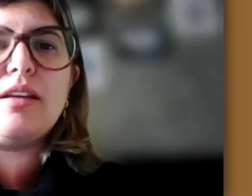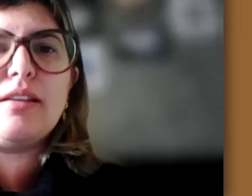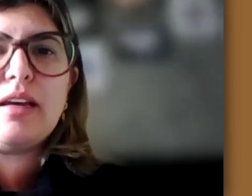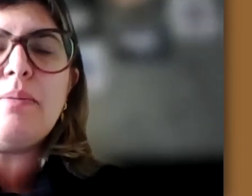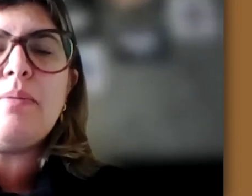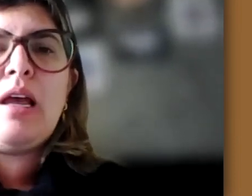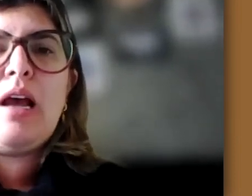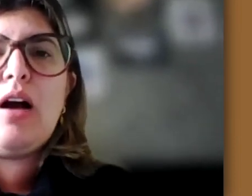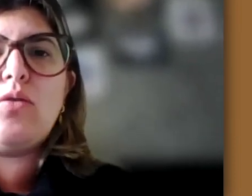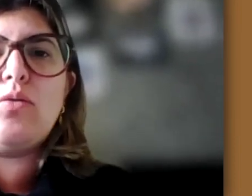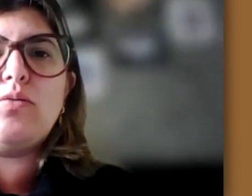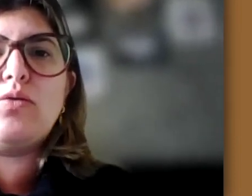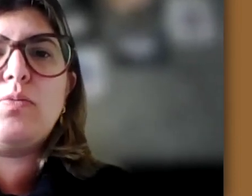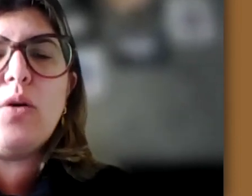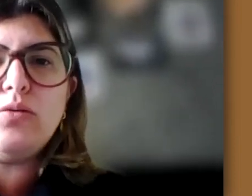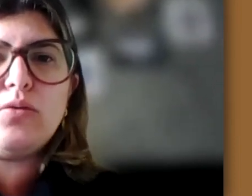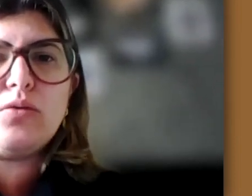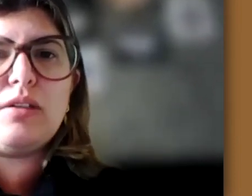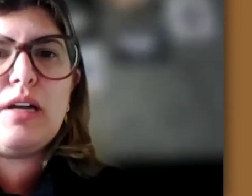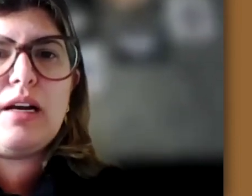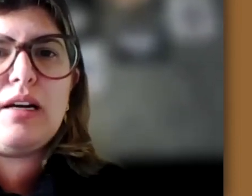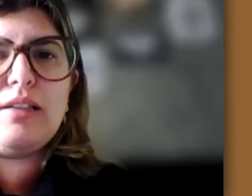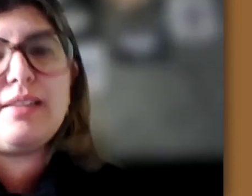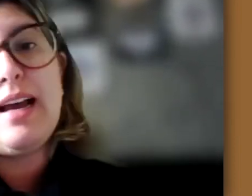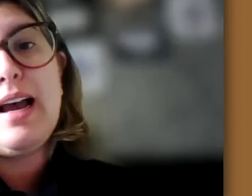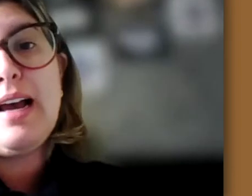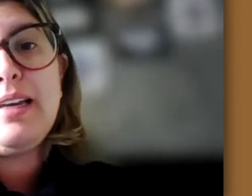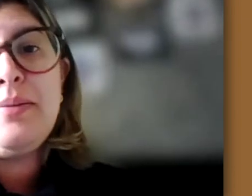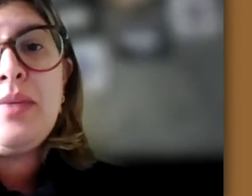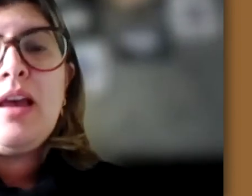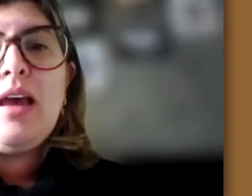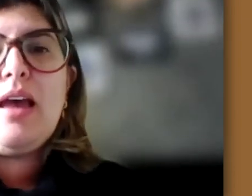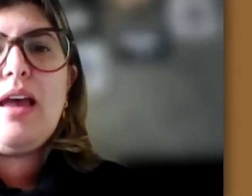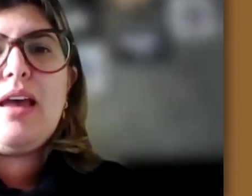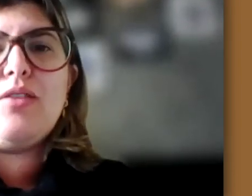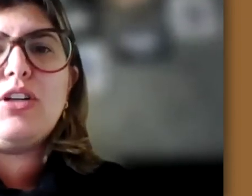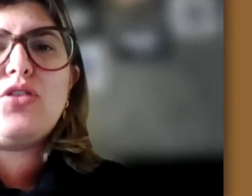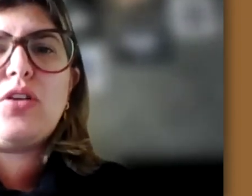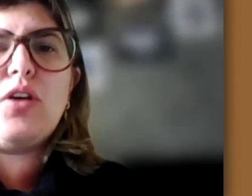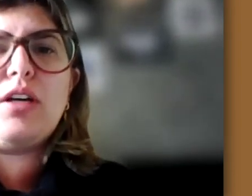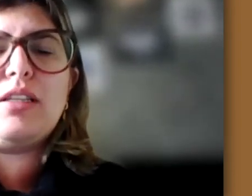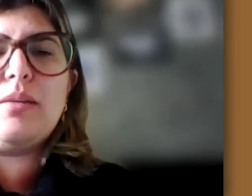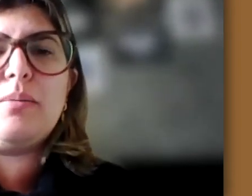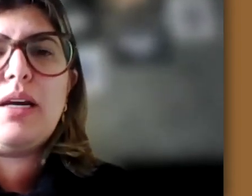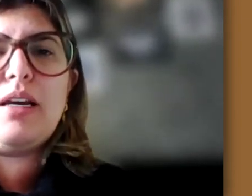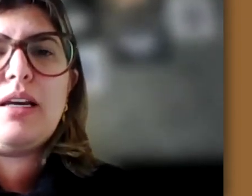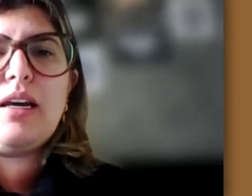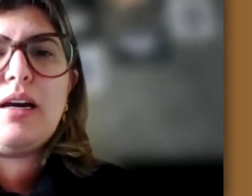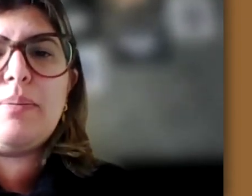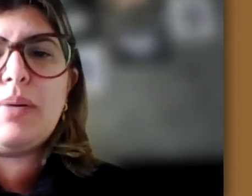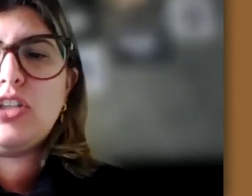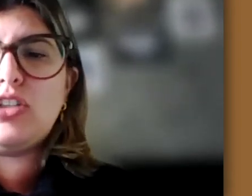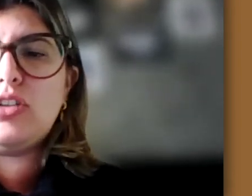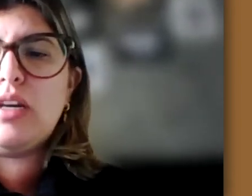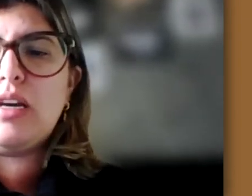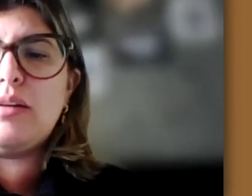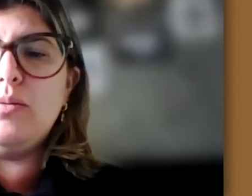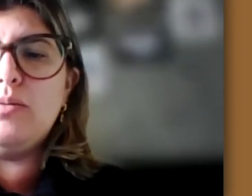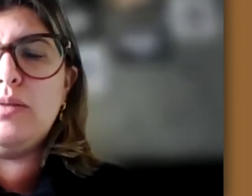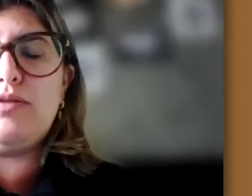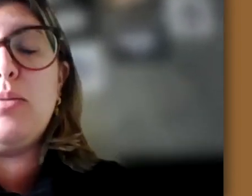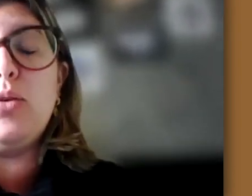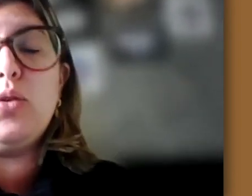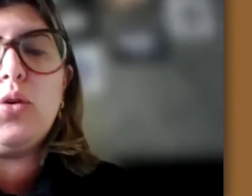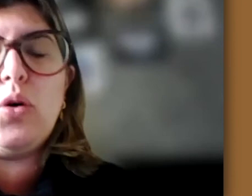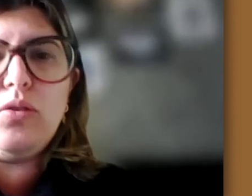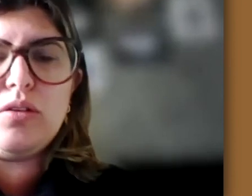gente entender alguns pontos nessa área. Eu deixo agora também, para a gente